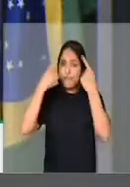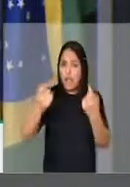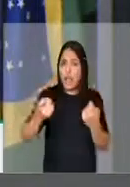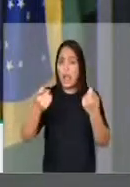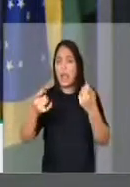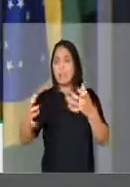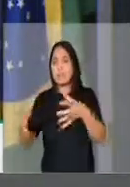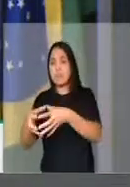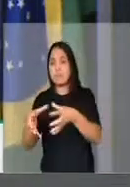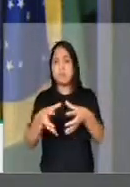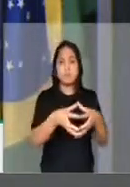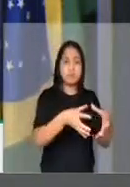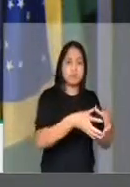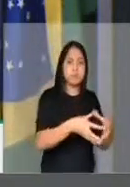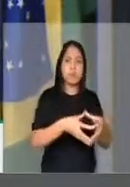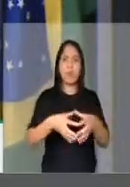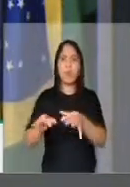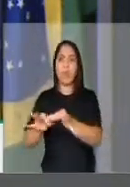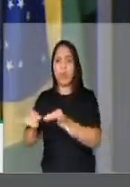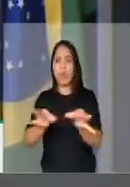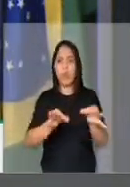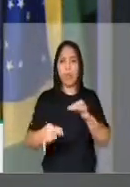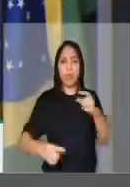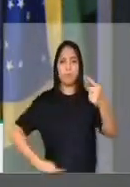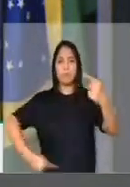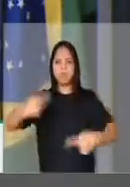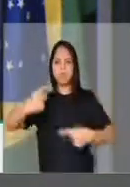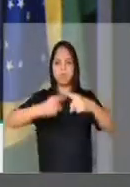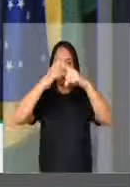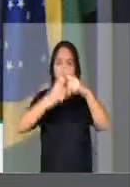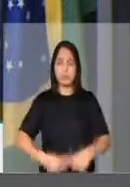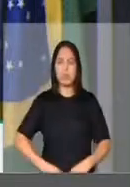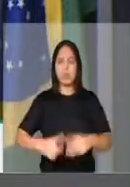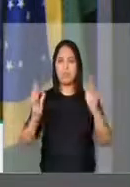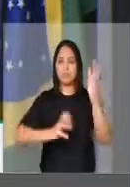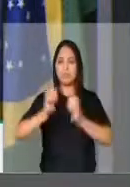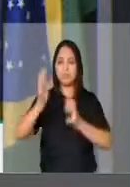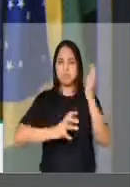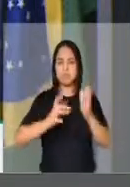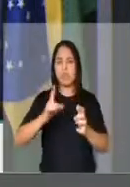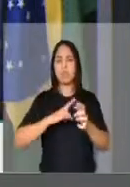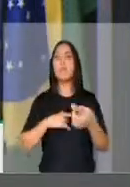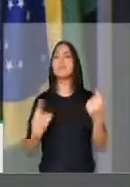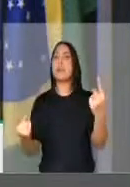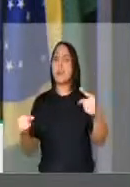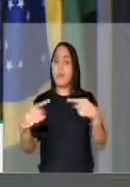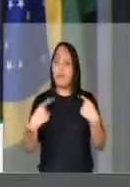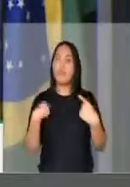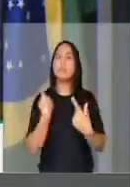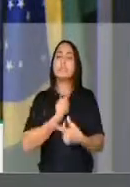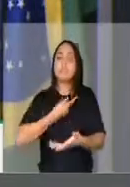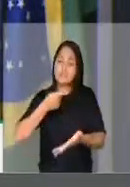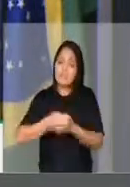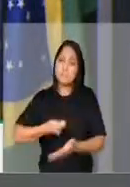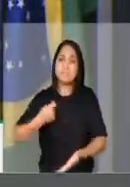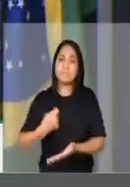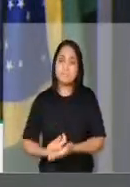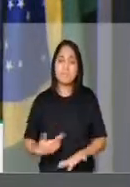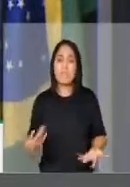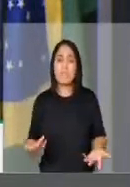torcidas organizadas por certeza atuaram na direção contrária da luta que fizemos aqui no parlamento que